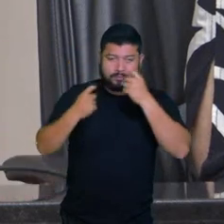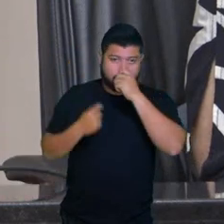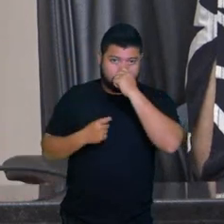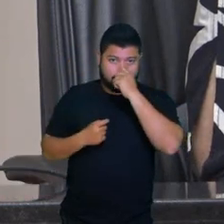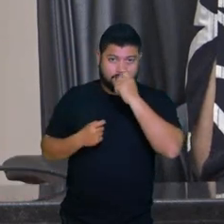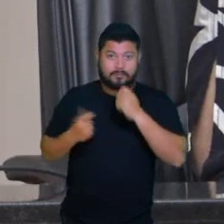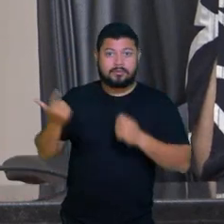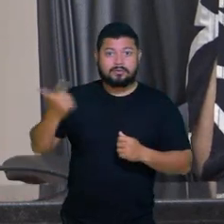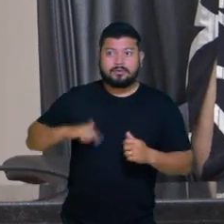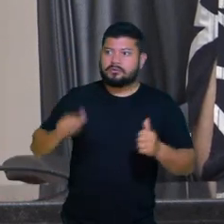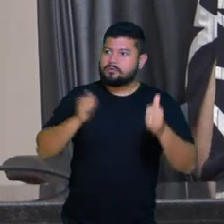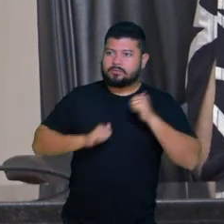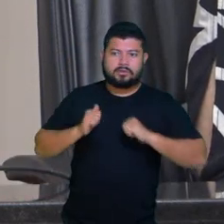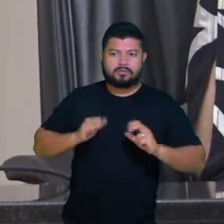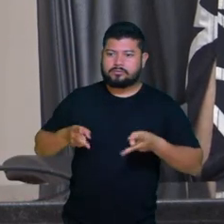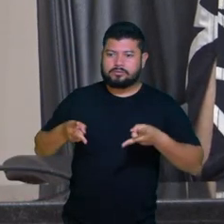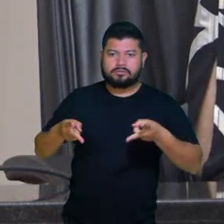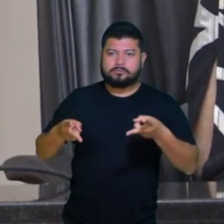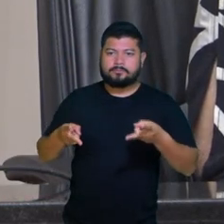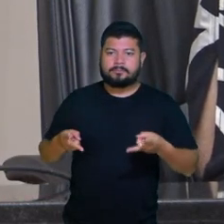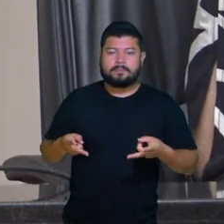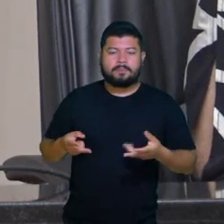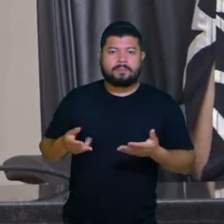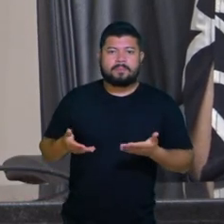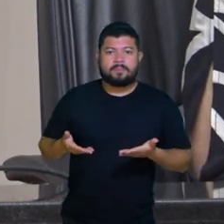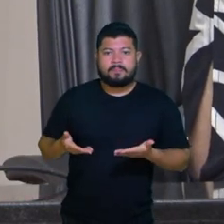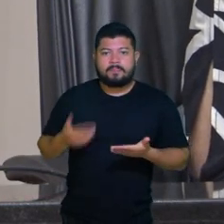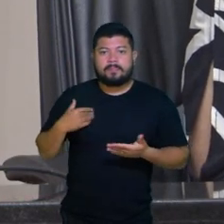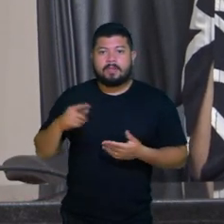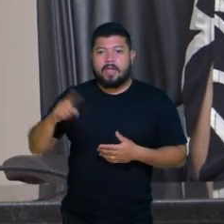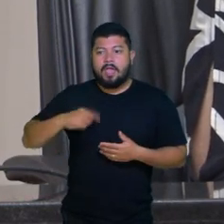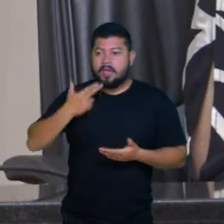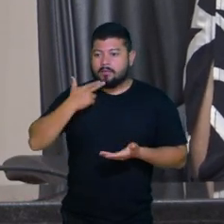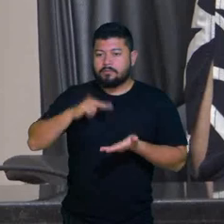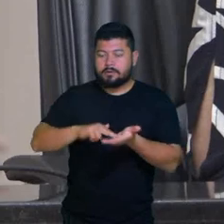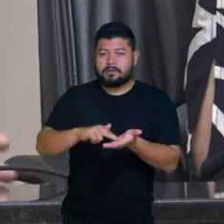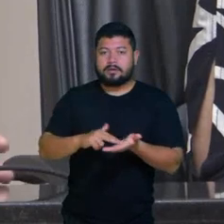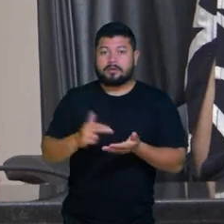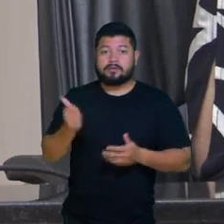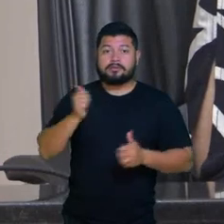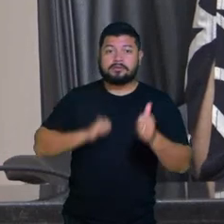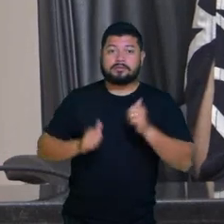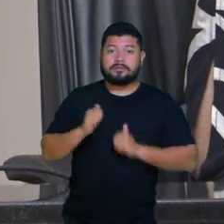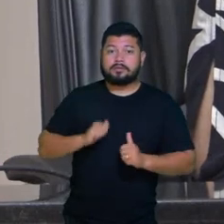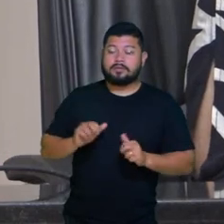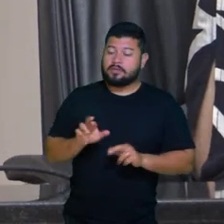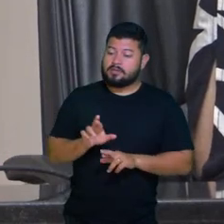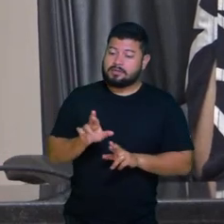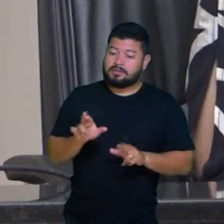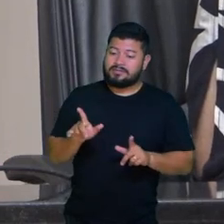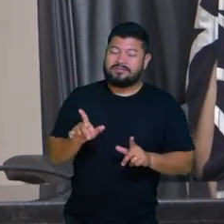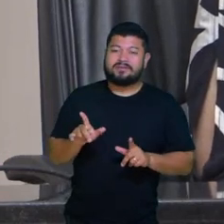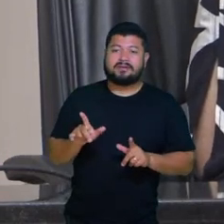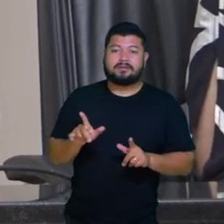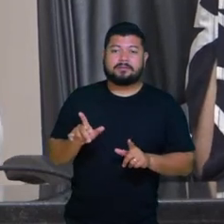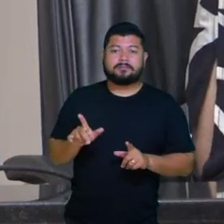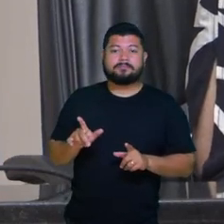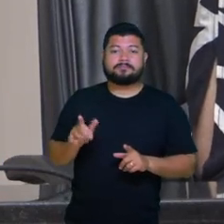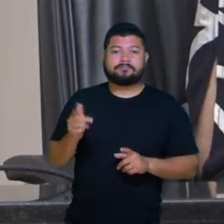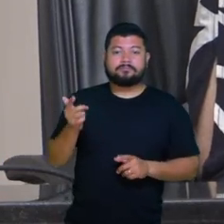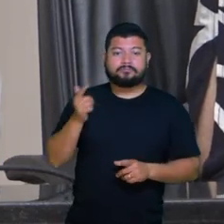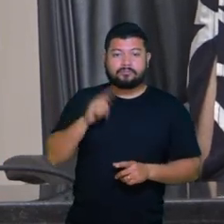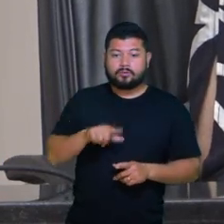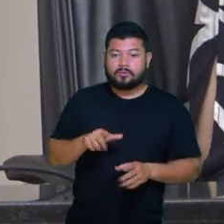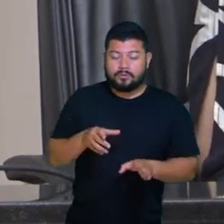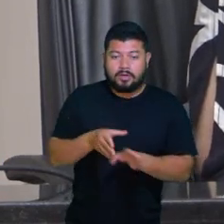Então esse documento propositivo ele é uma carta de esperança de uma forma diferente para uma condução do Estado